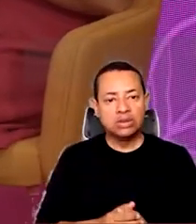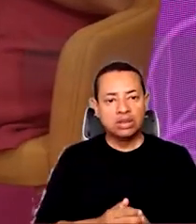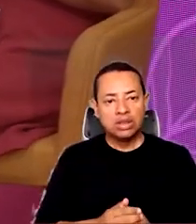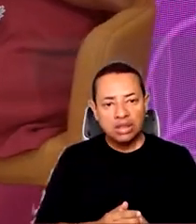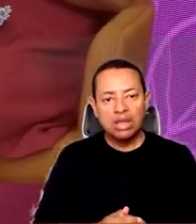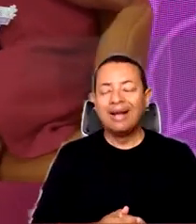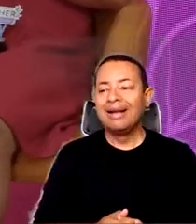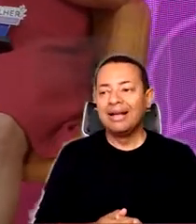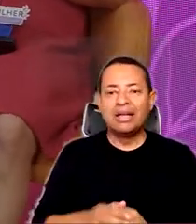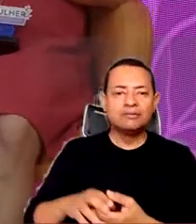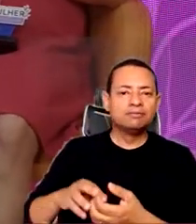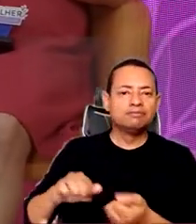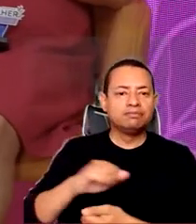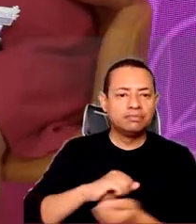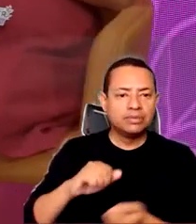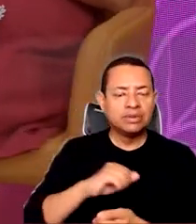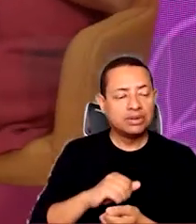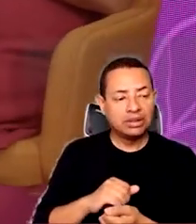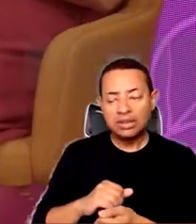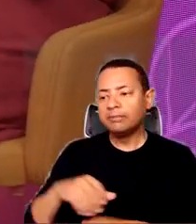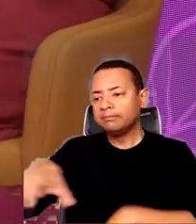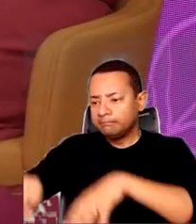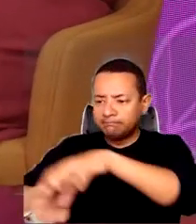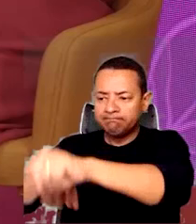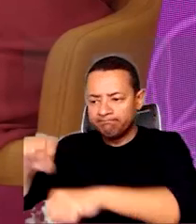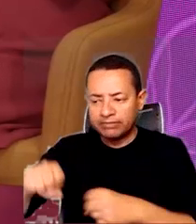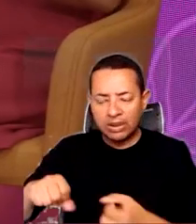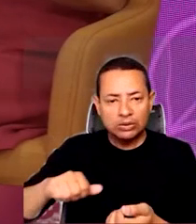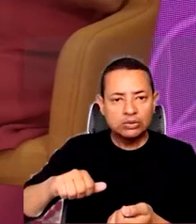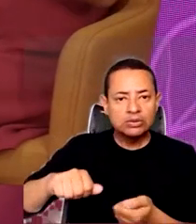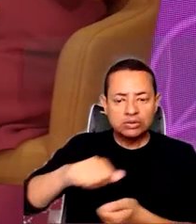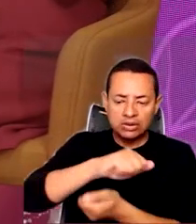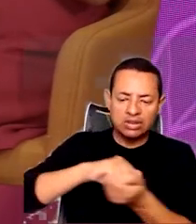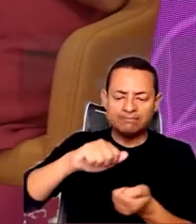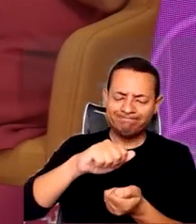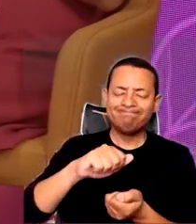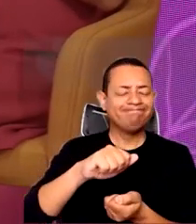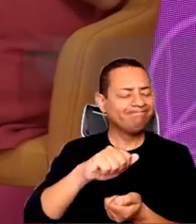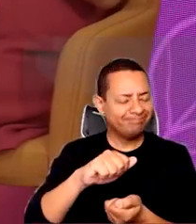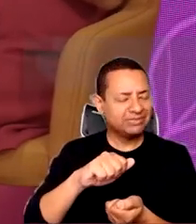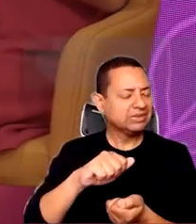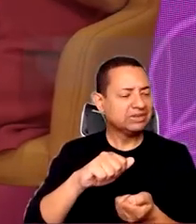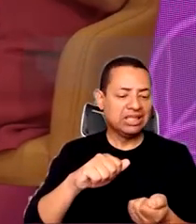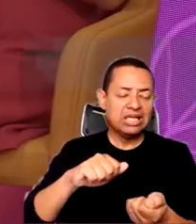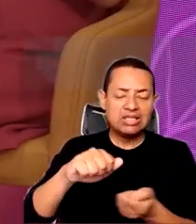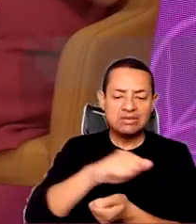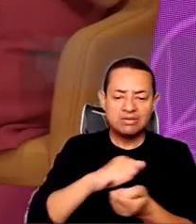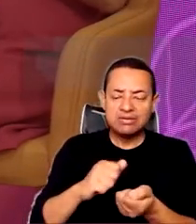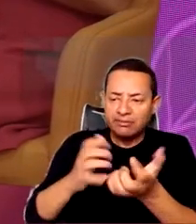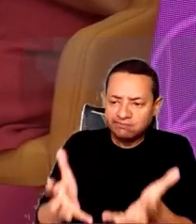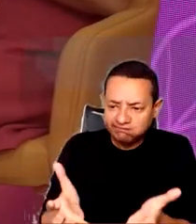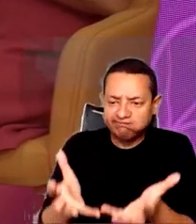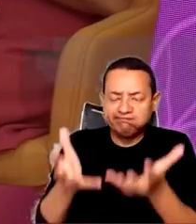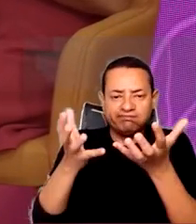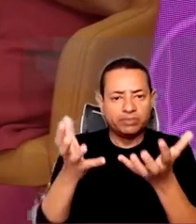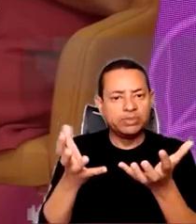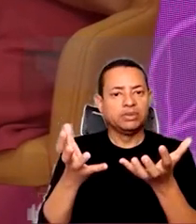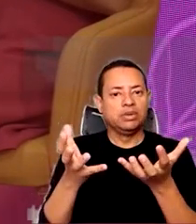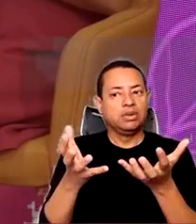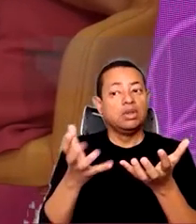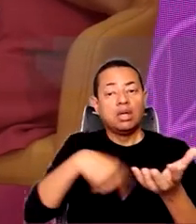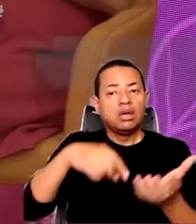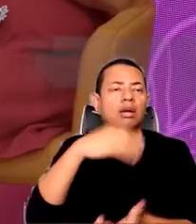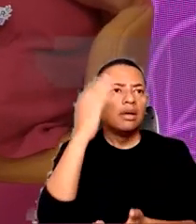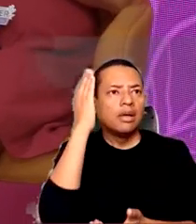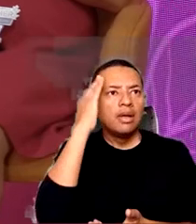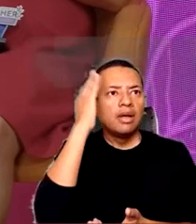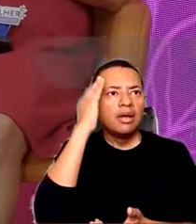manufatura sustentável do extrativismo sustentável a palavra sust sustentabilidade que sustenta e